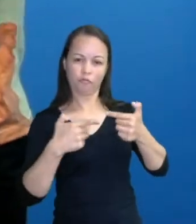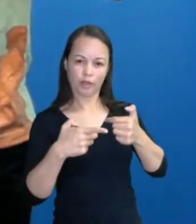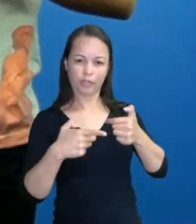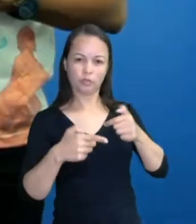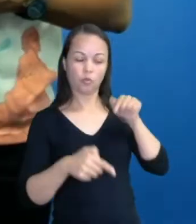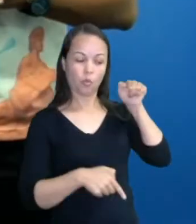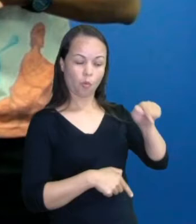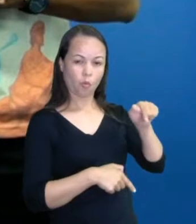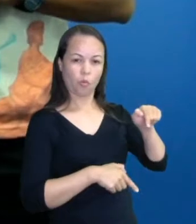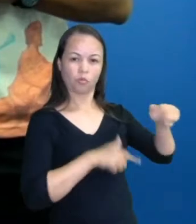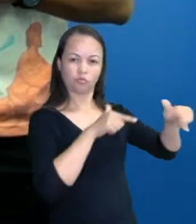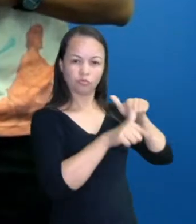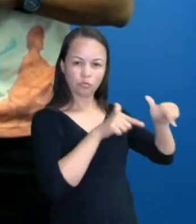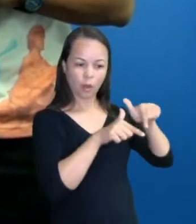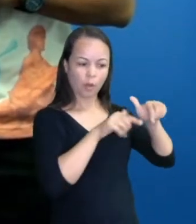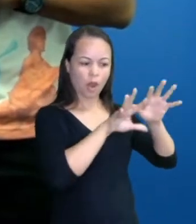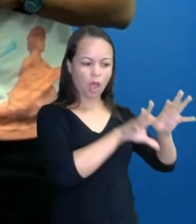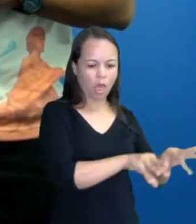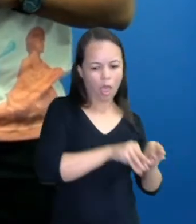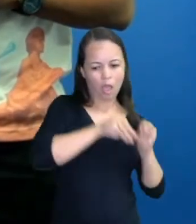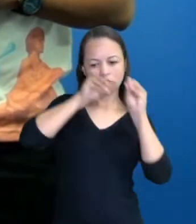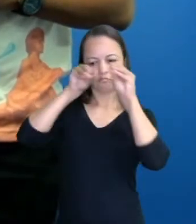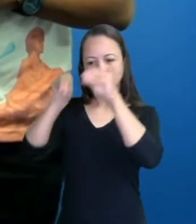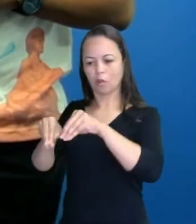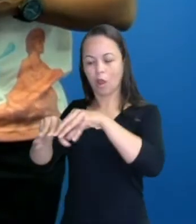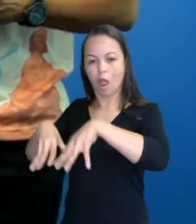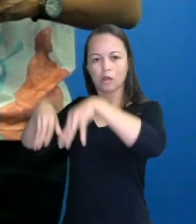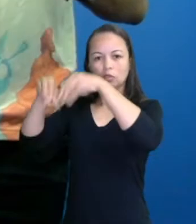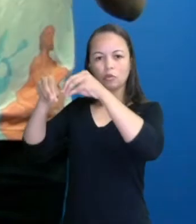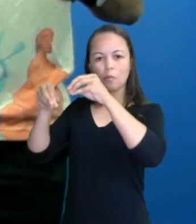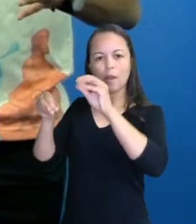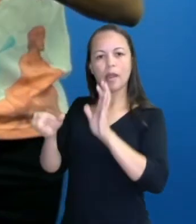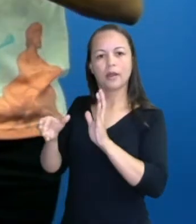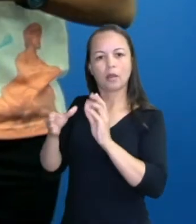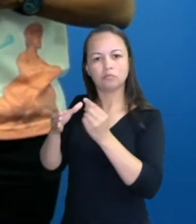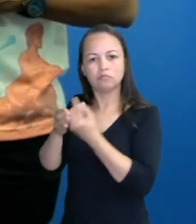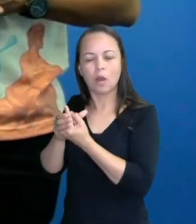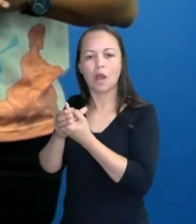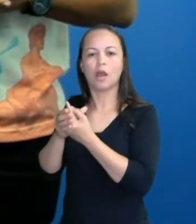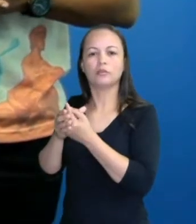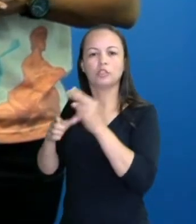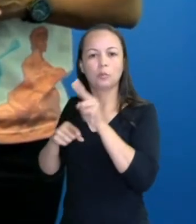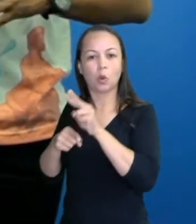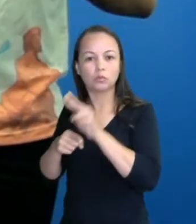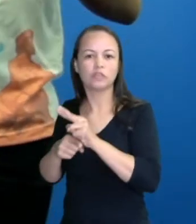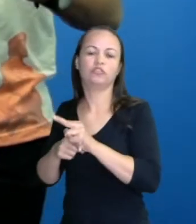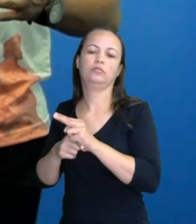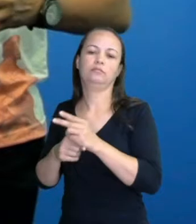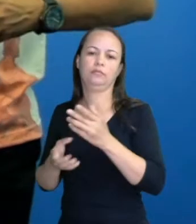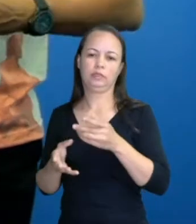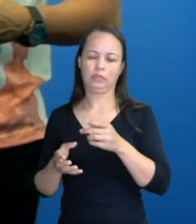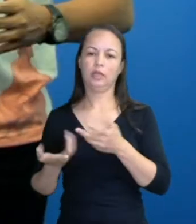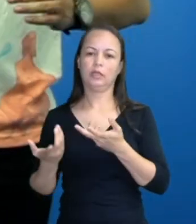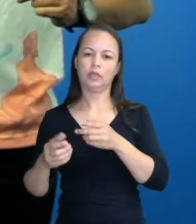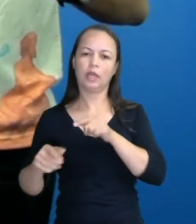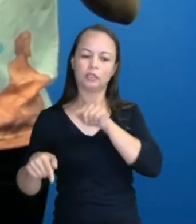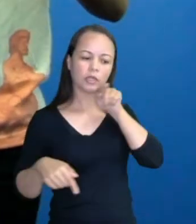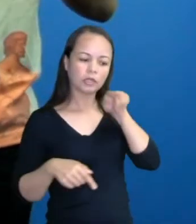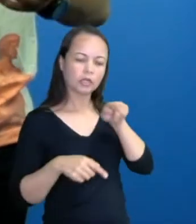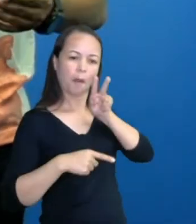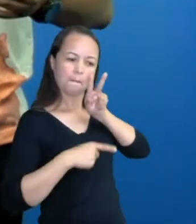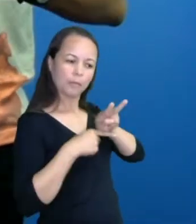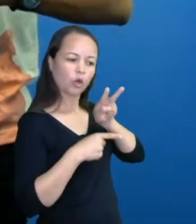desse castelo para se refugiar, como forma de refúgio. É uma das obrigações do suzerano, das obrigações do senhor feudal, da